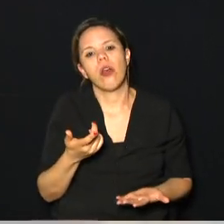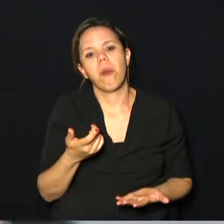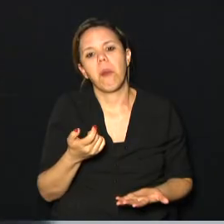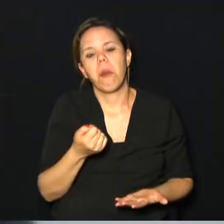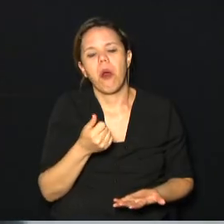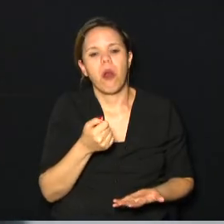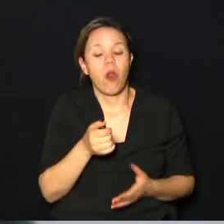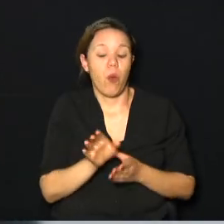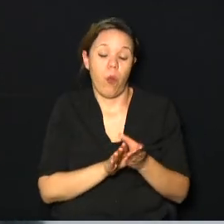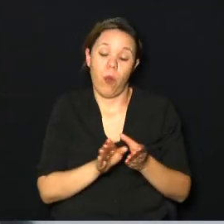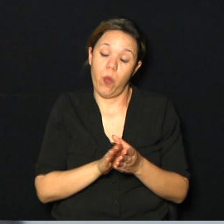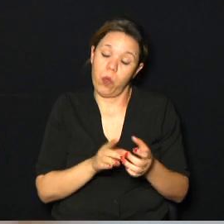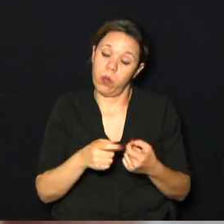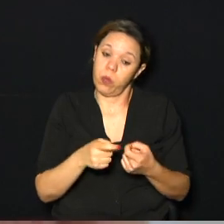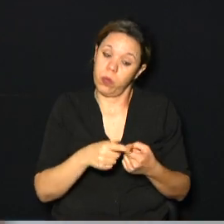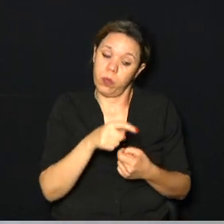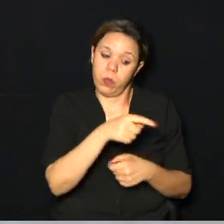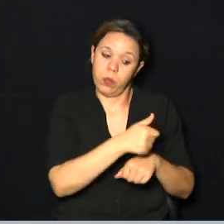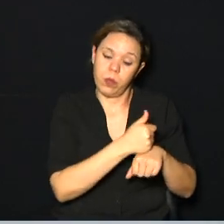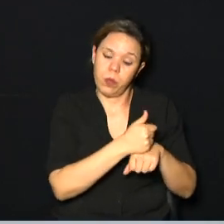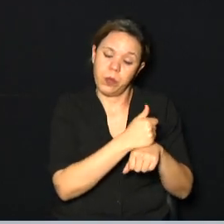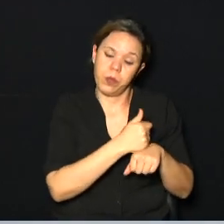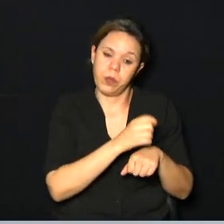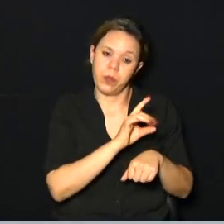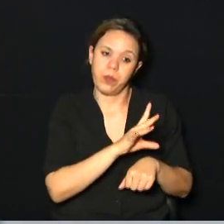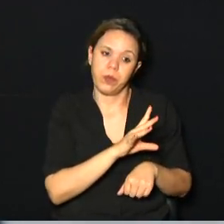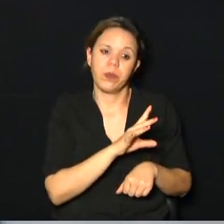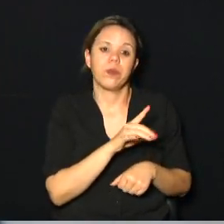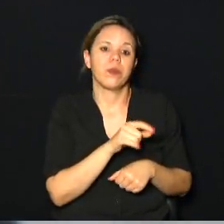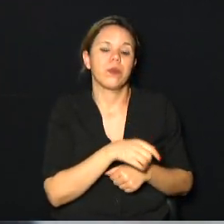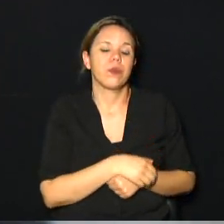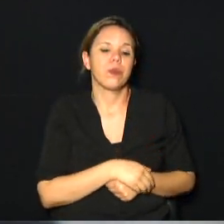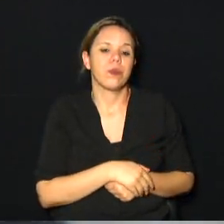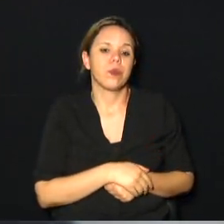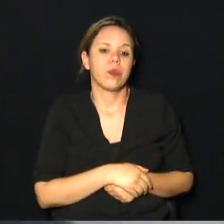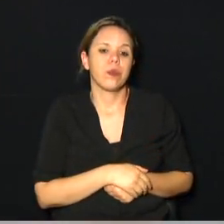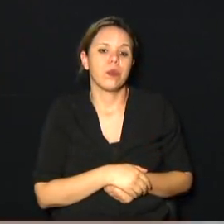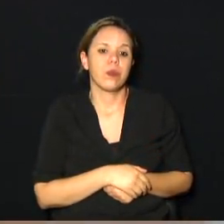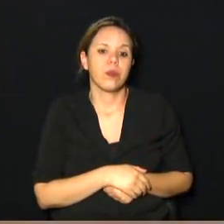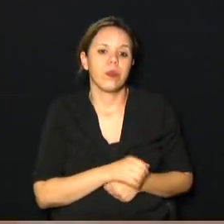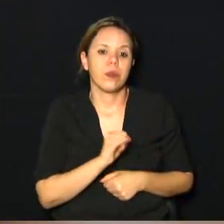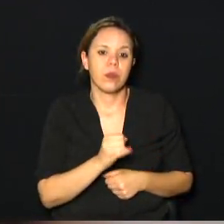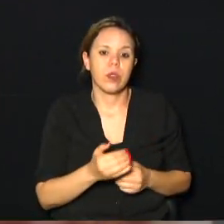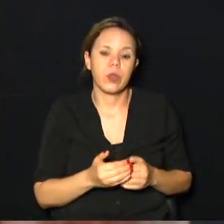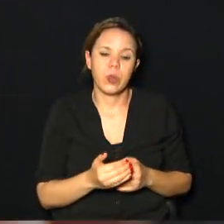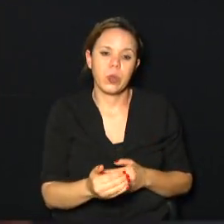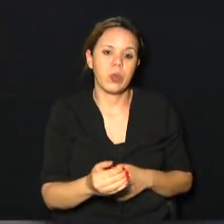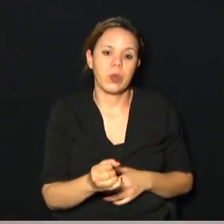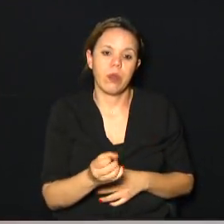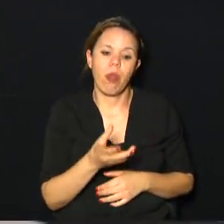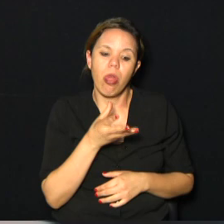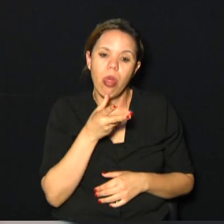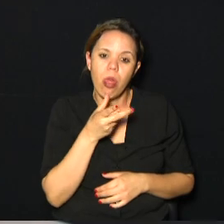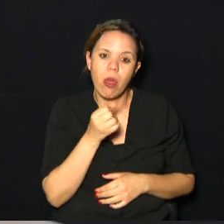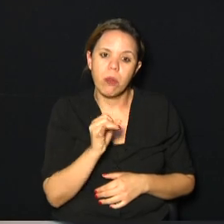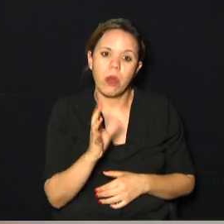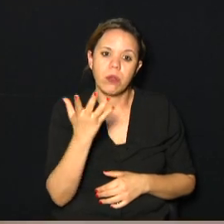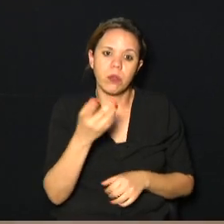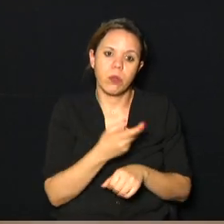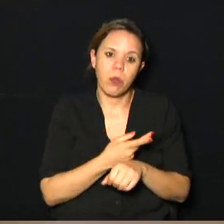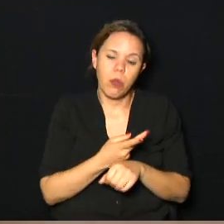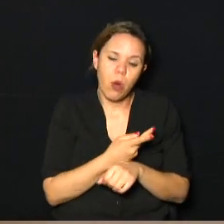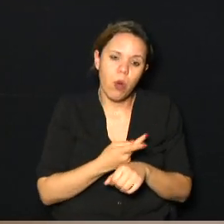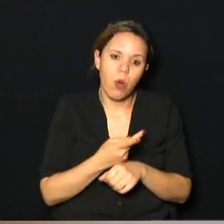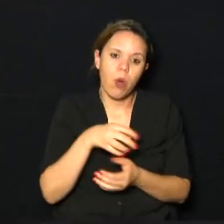né? Orientados pelo pediatra. E se prolonga um pouquinho, pode estar procurando centro